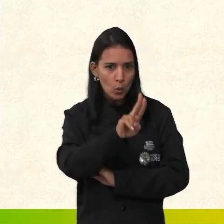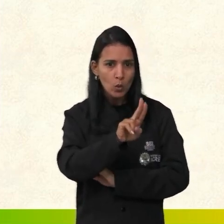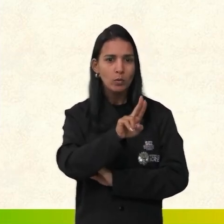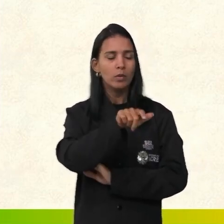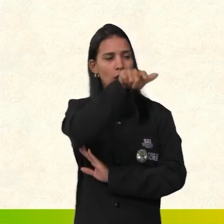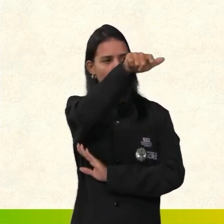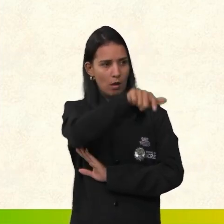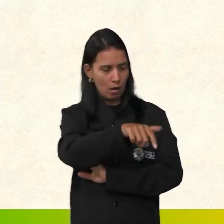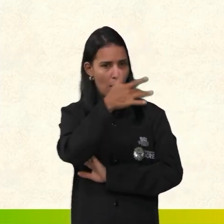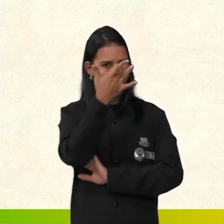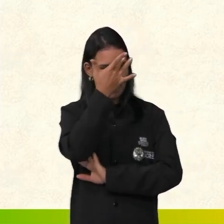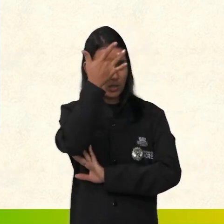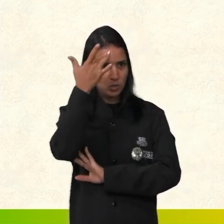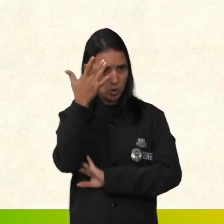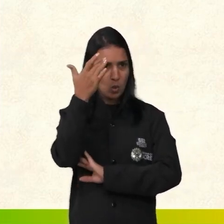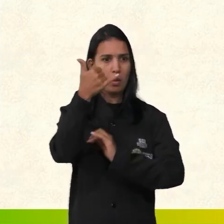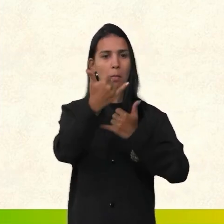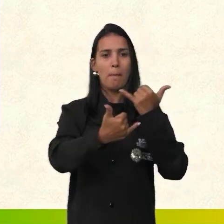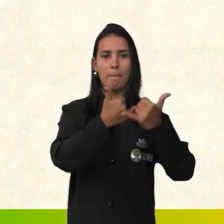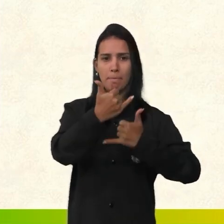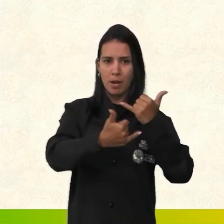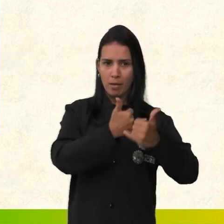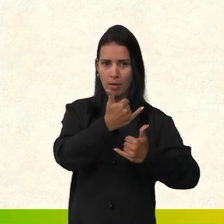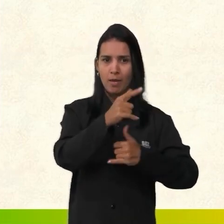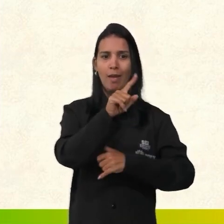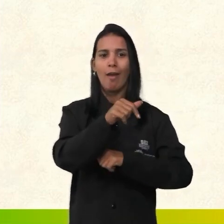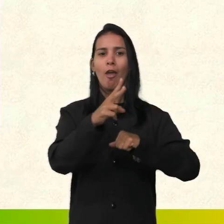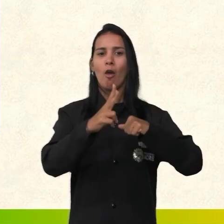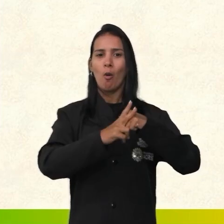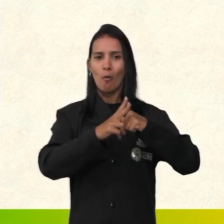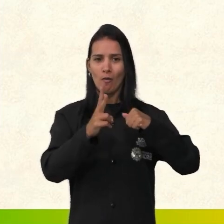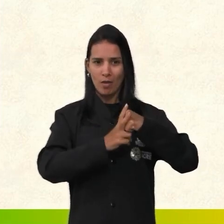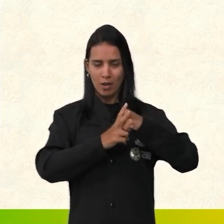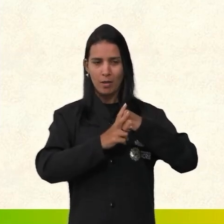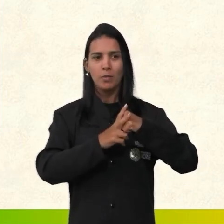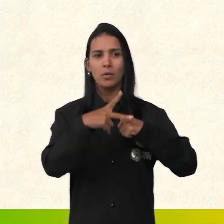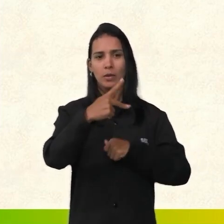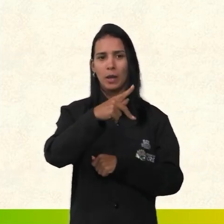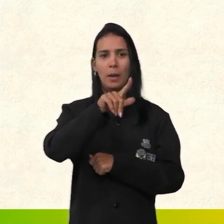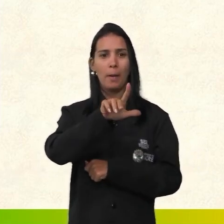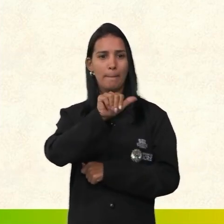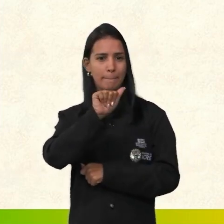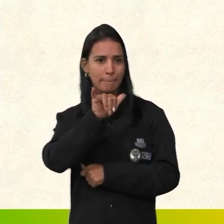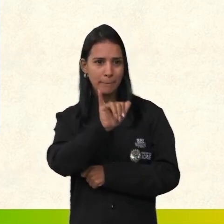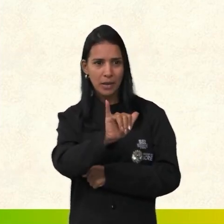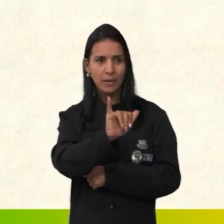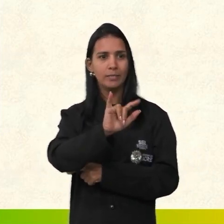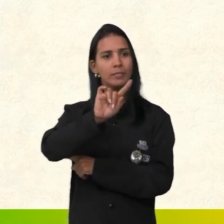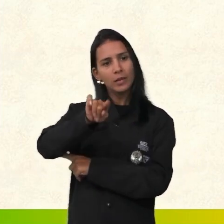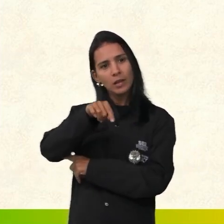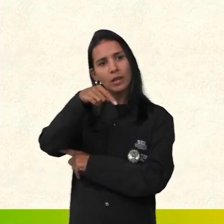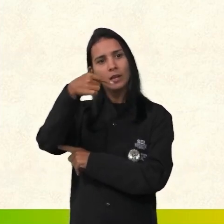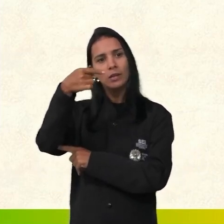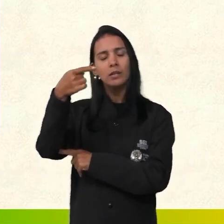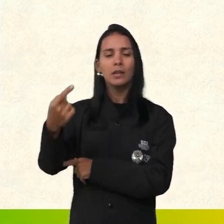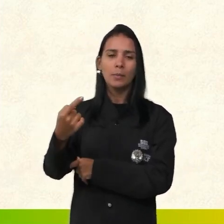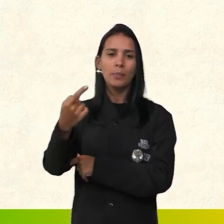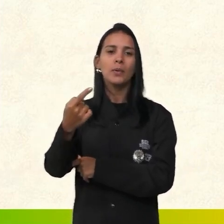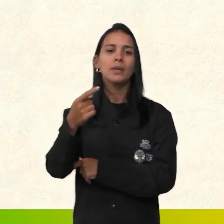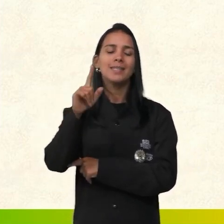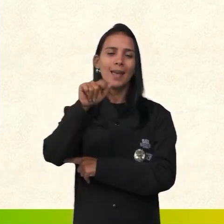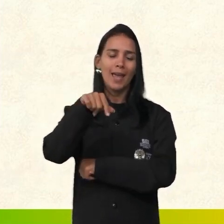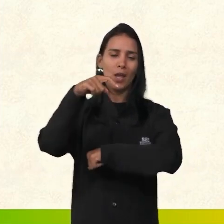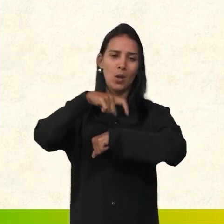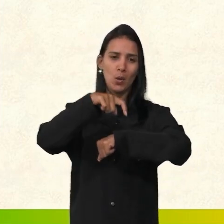verbo, jogar. E o complemento da frase, né? Soccer yesterday. No caso, jogou